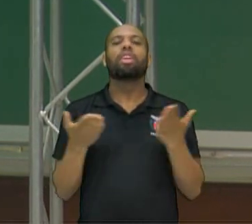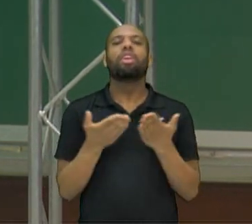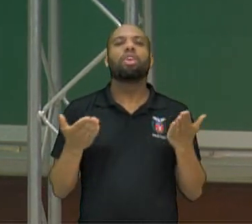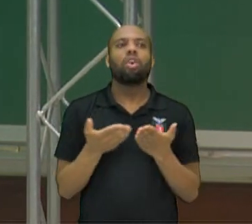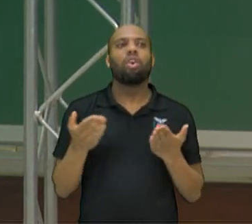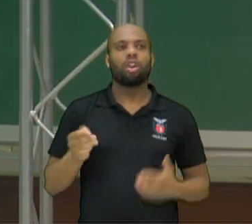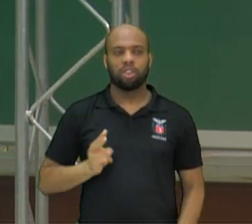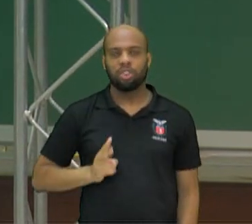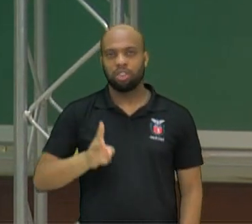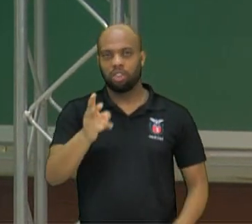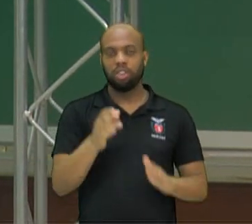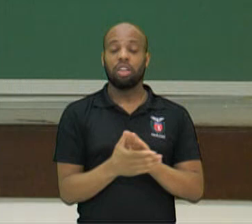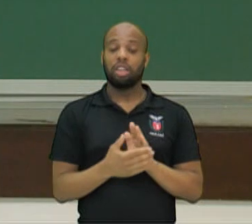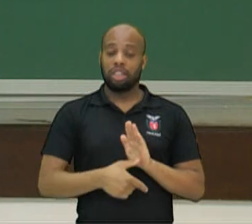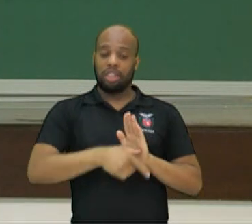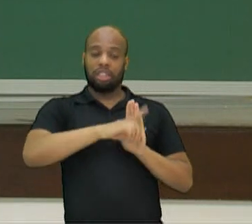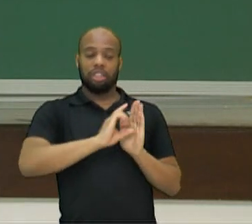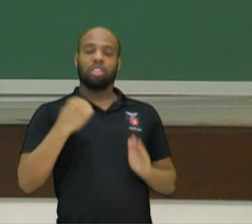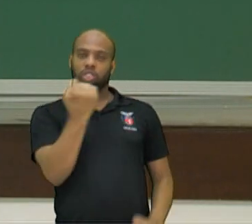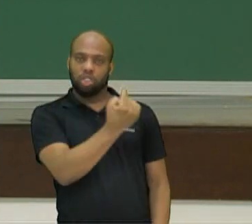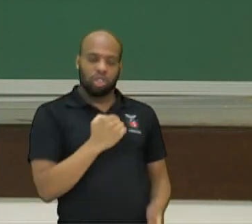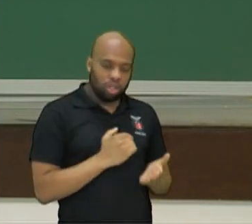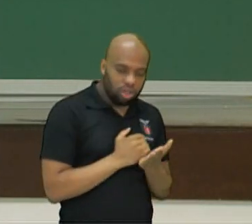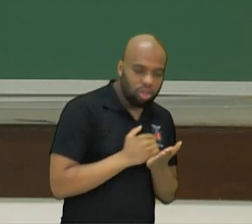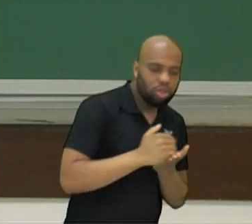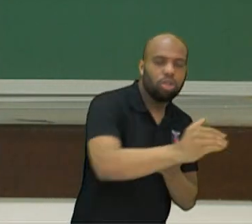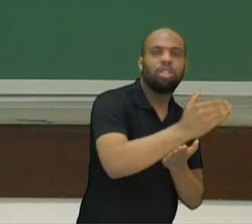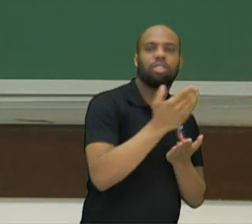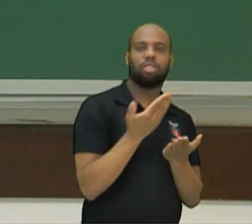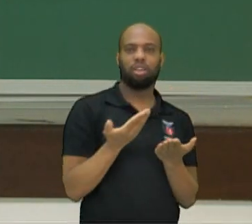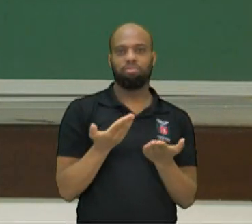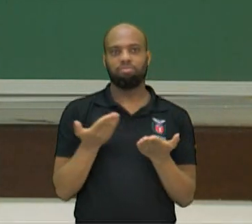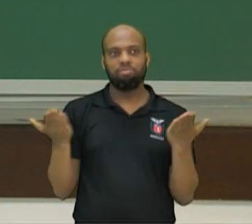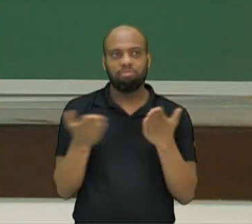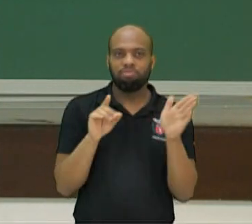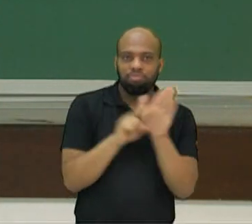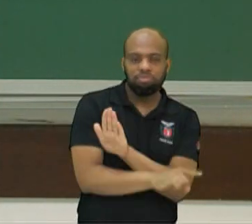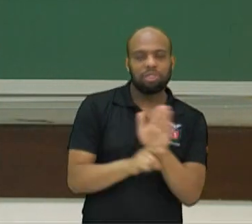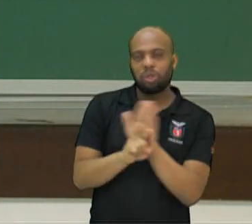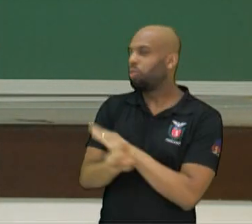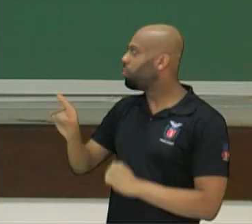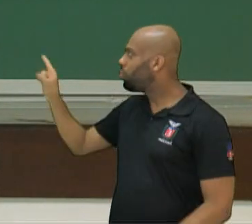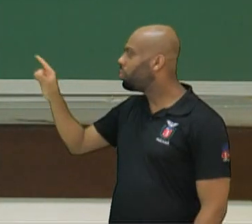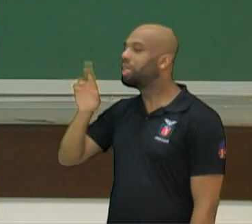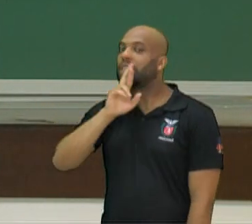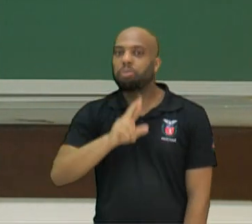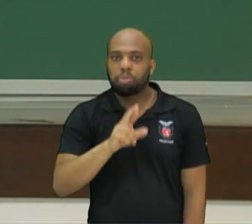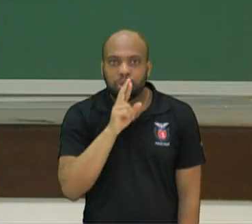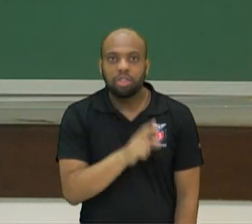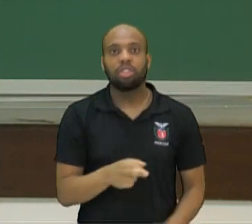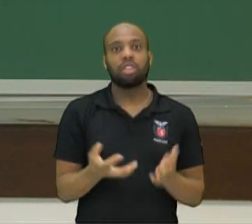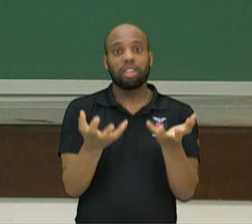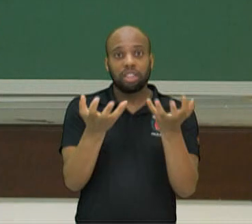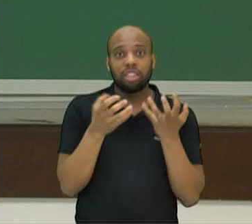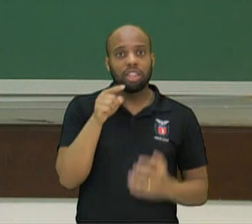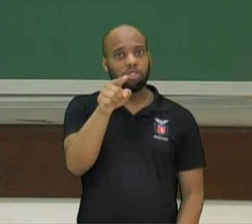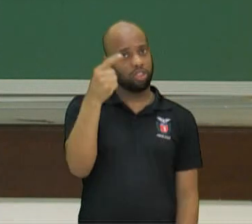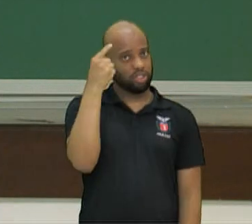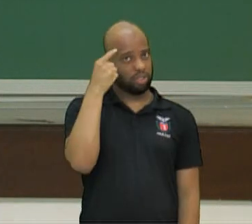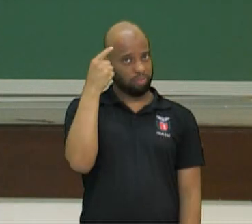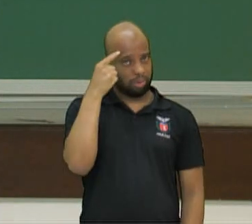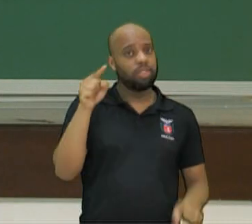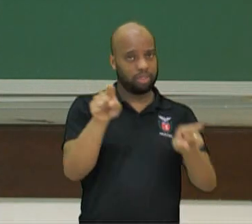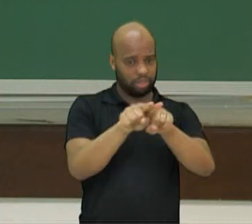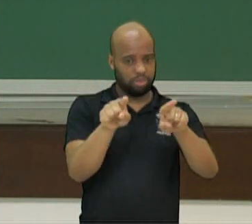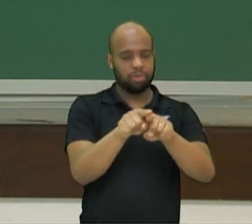Vamos lá. Antes de nós iniciarmos essa questão, realizarmos, então vamos pensar um